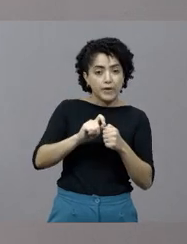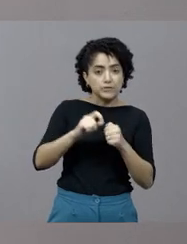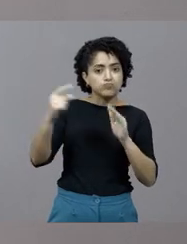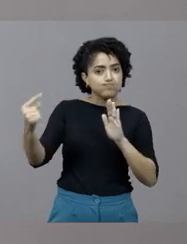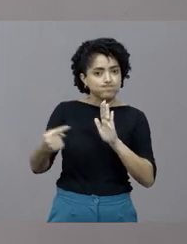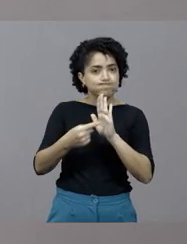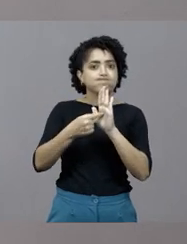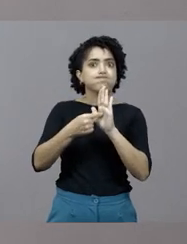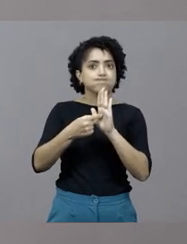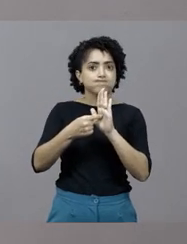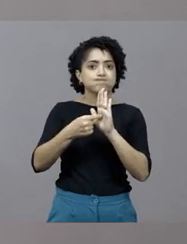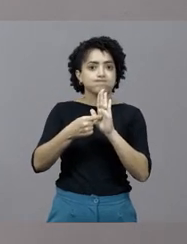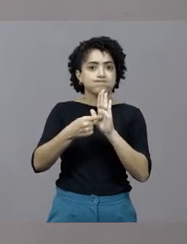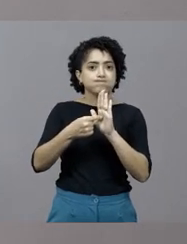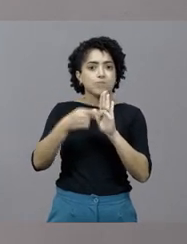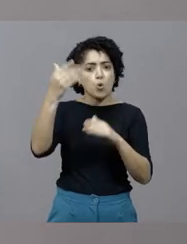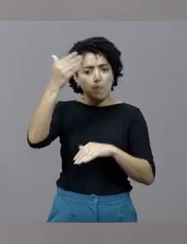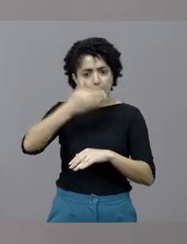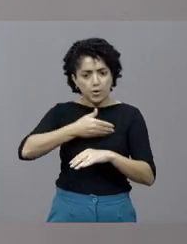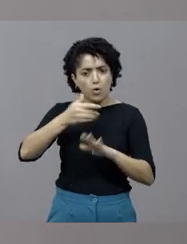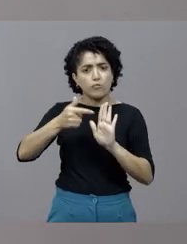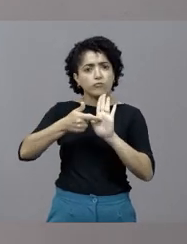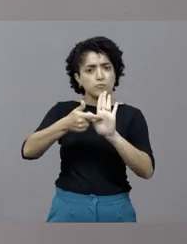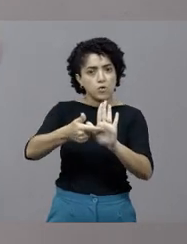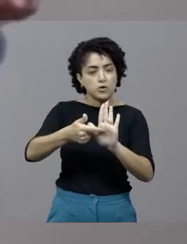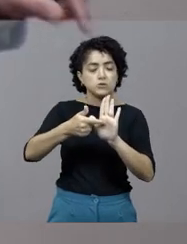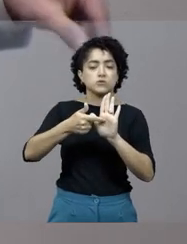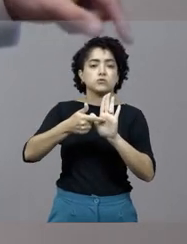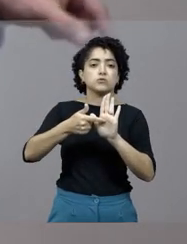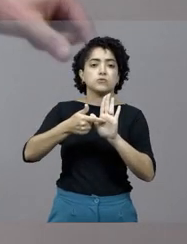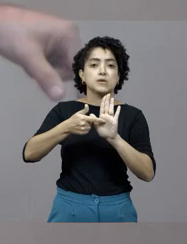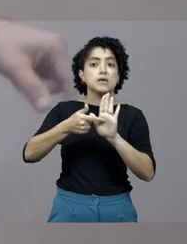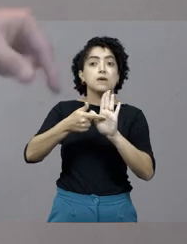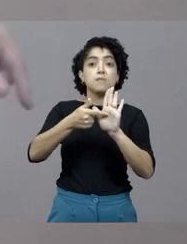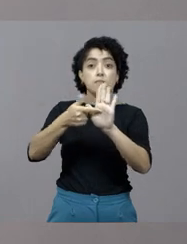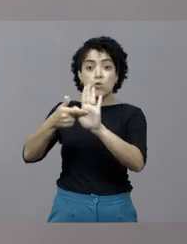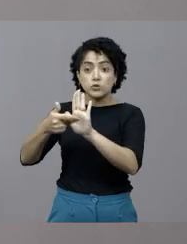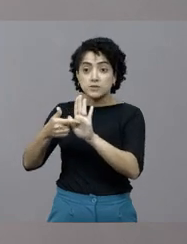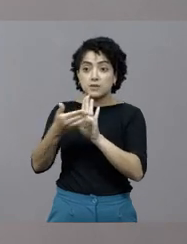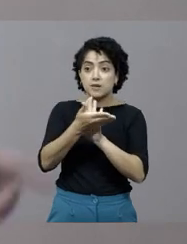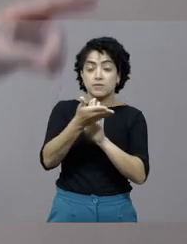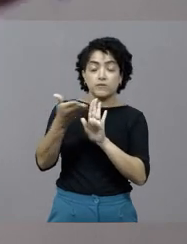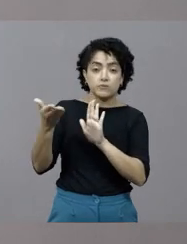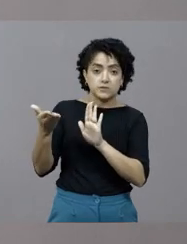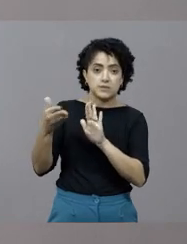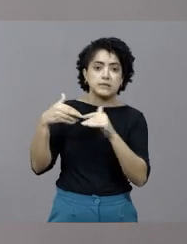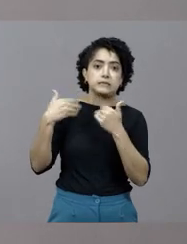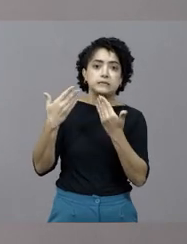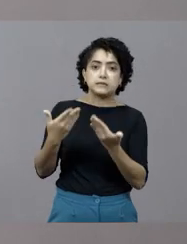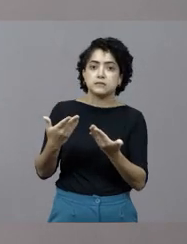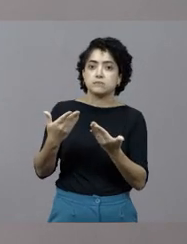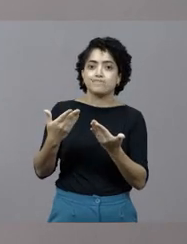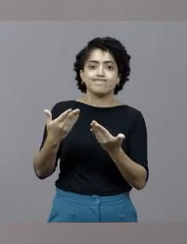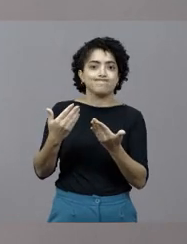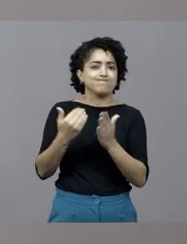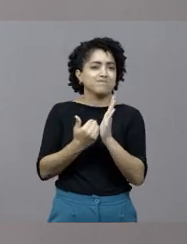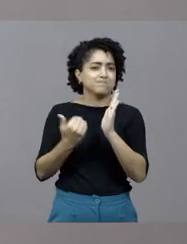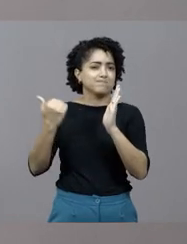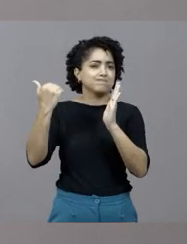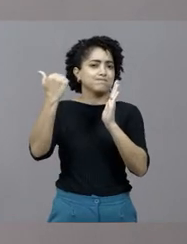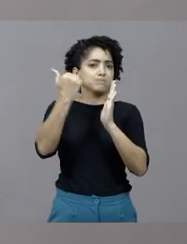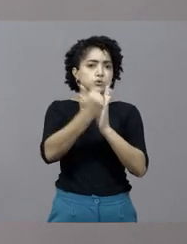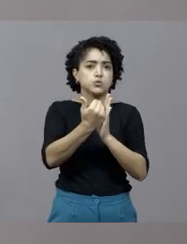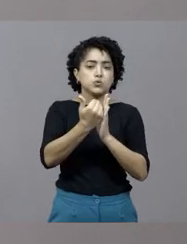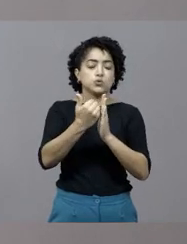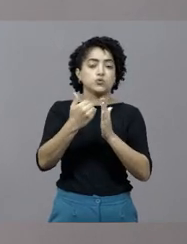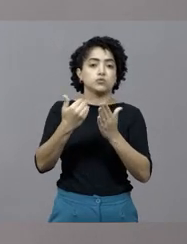denúncia, eu faço com comprovação. Eu irei trazer mais, irei mostrar para os senhores nessa casa os absurdos que foram cometidos por